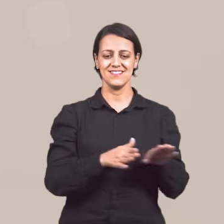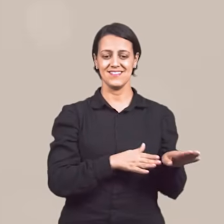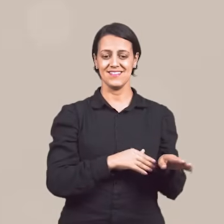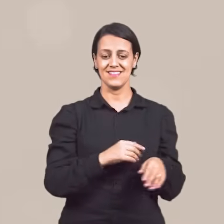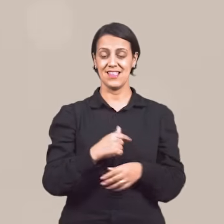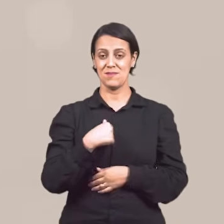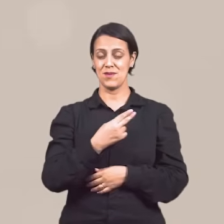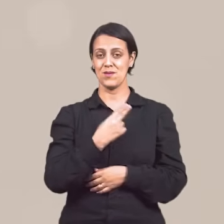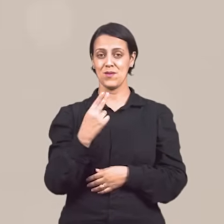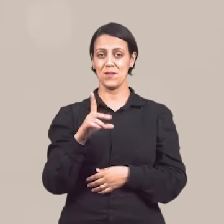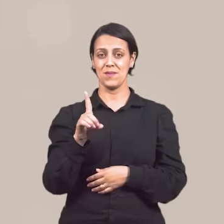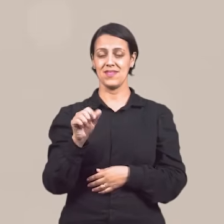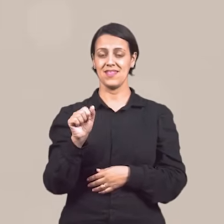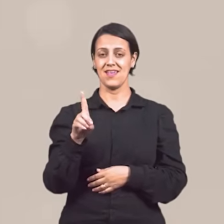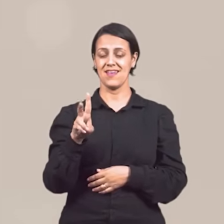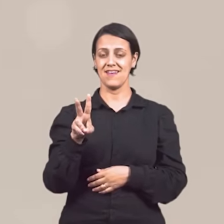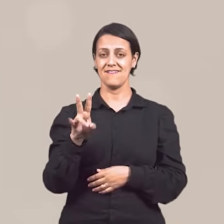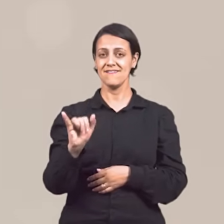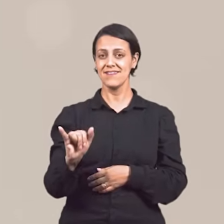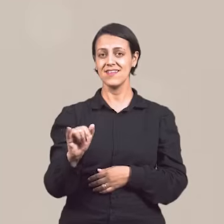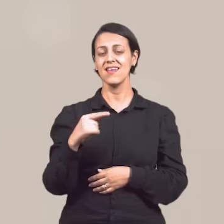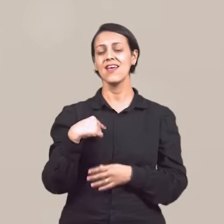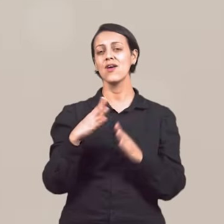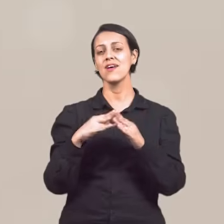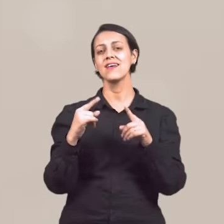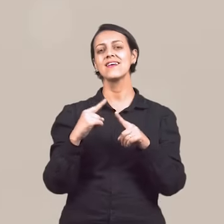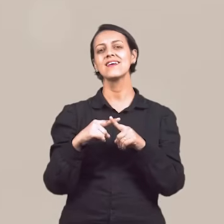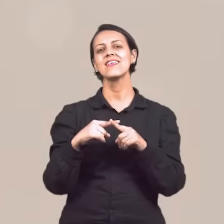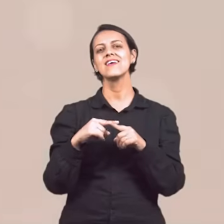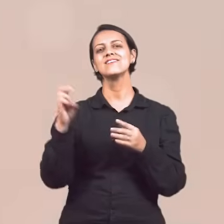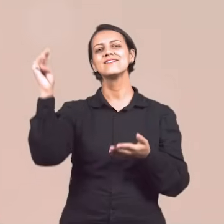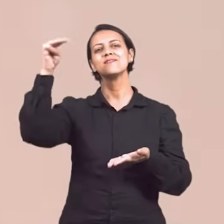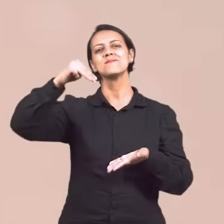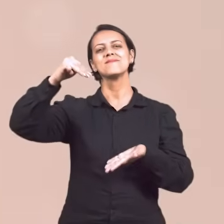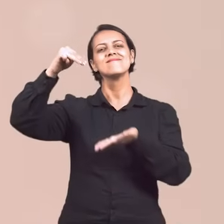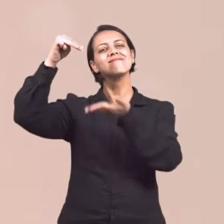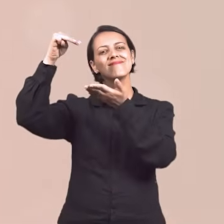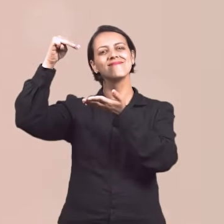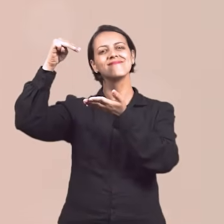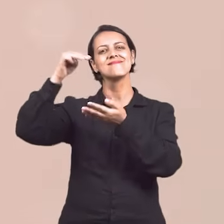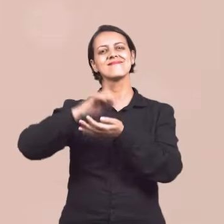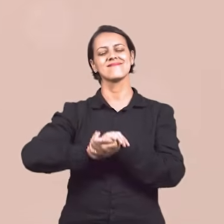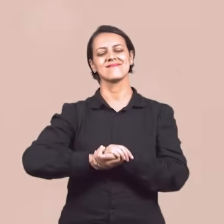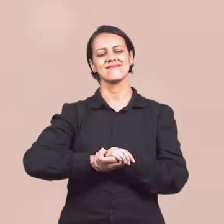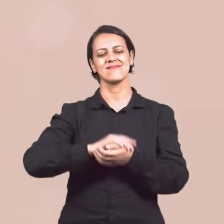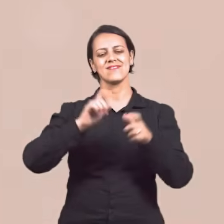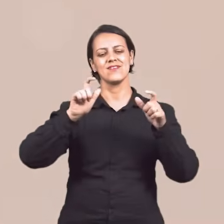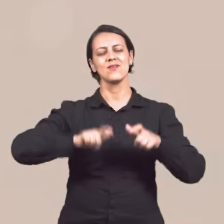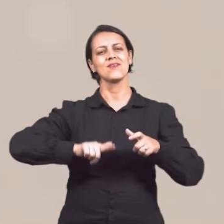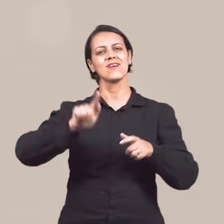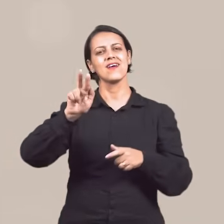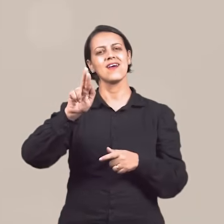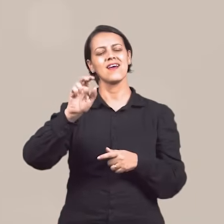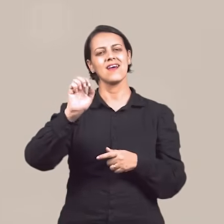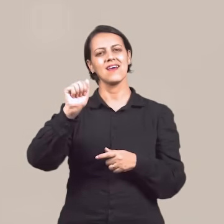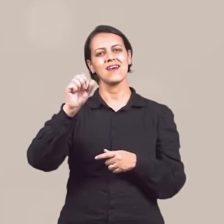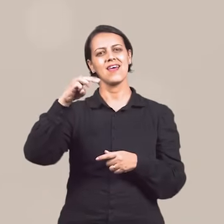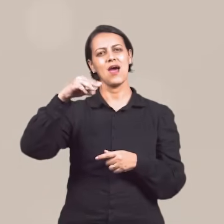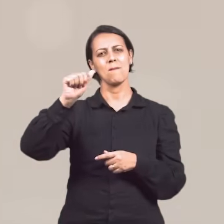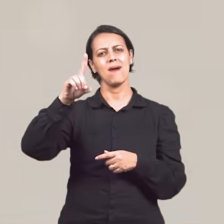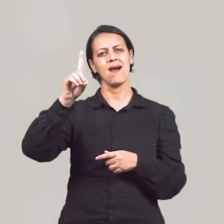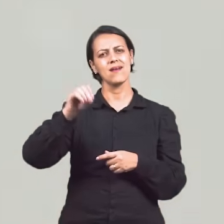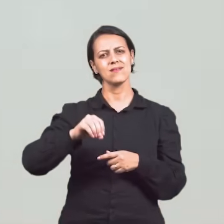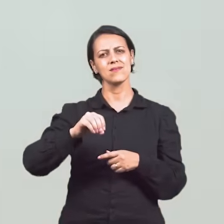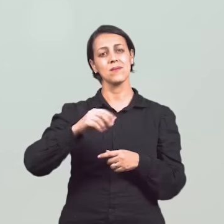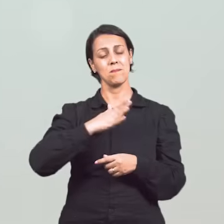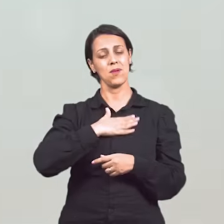irmãos, meu nome é Davi, eu sou da Igreja Cristã Maranata de Gramado. E o pastor